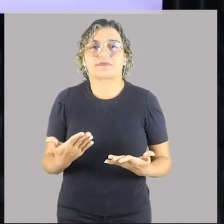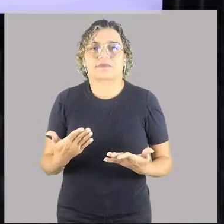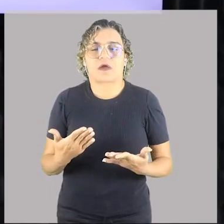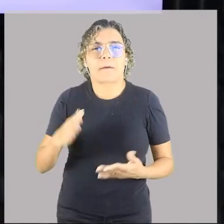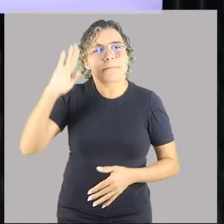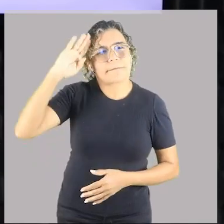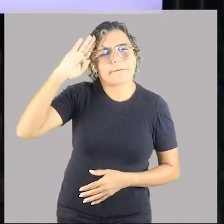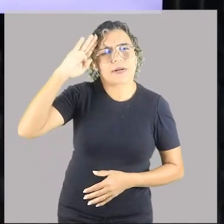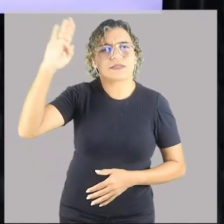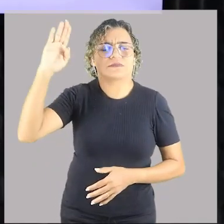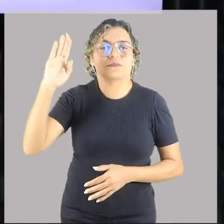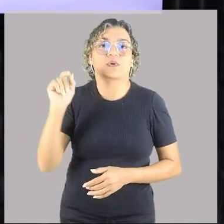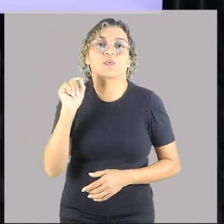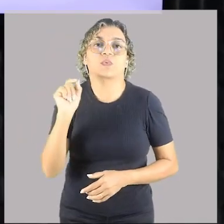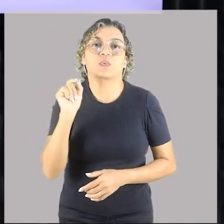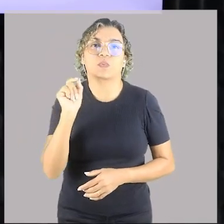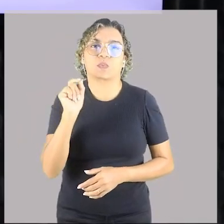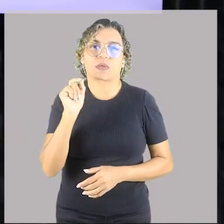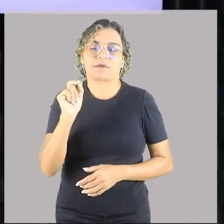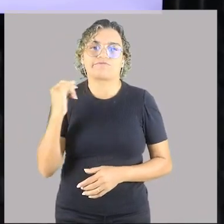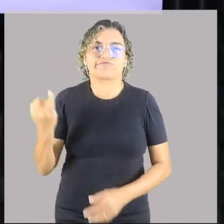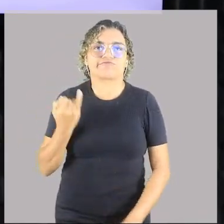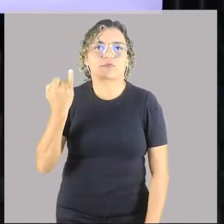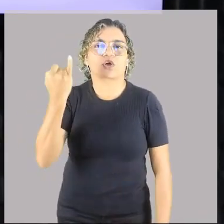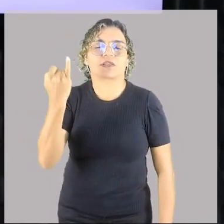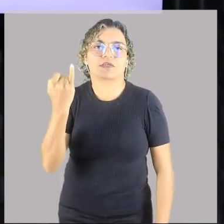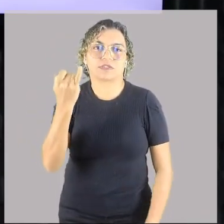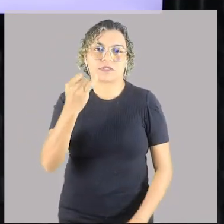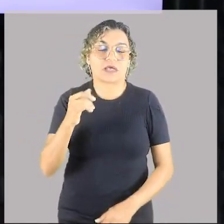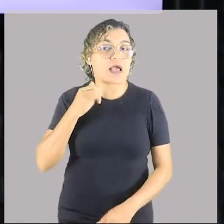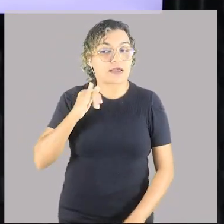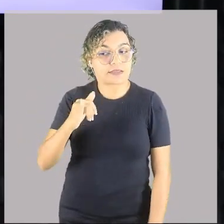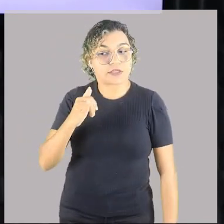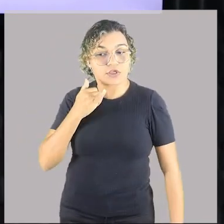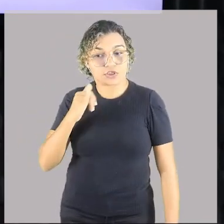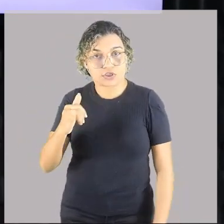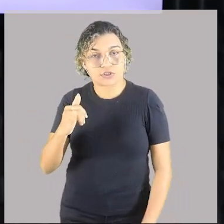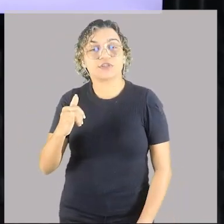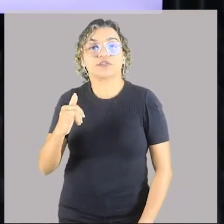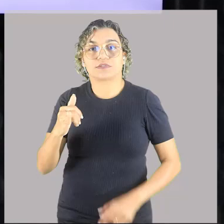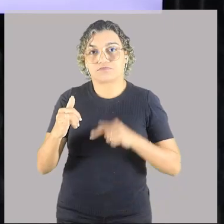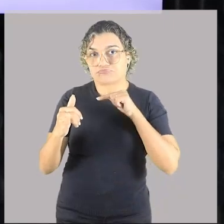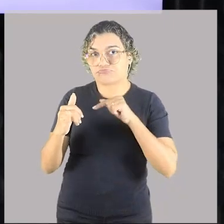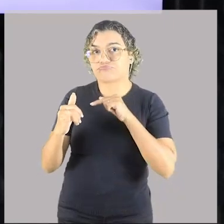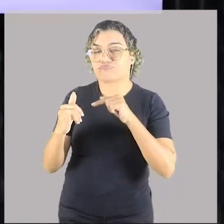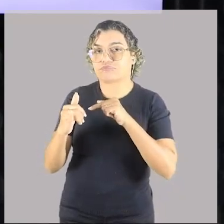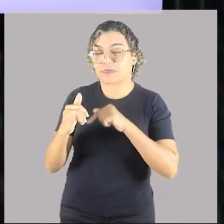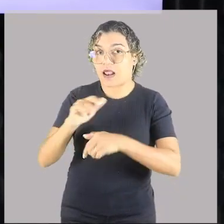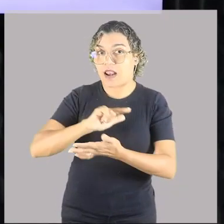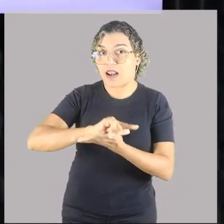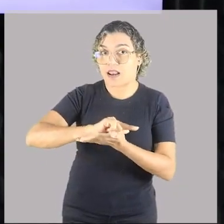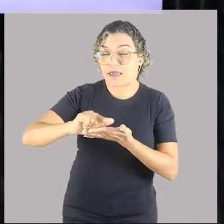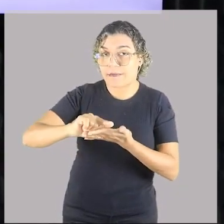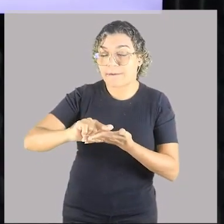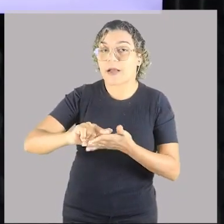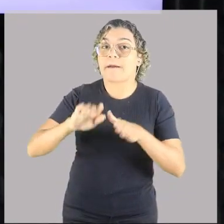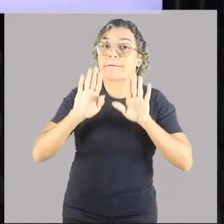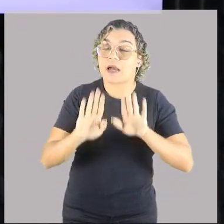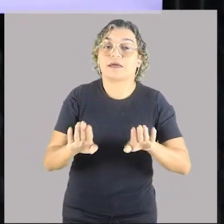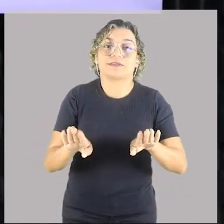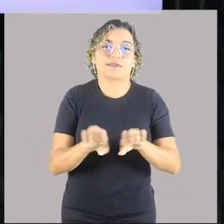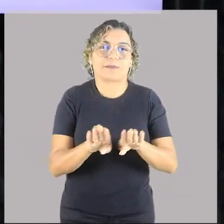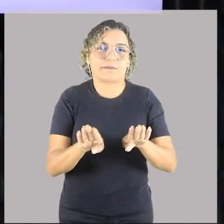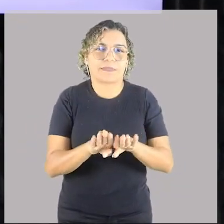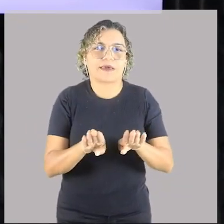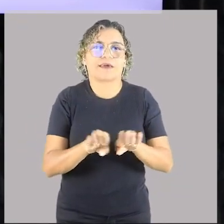justamente priorizar as energias consideradas, tidas, limpas, mas ao mesmo